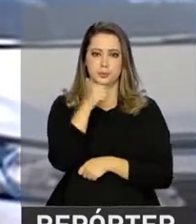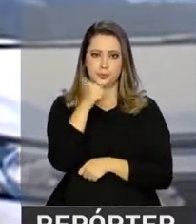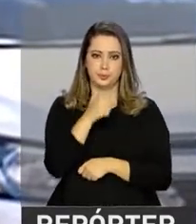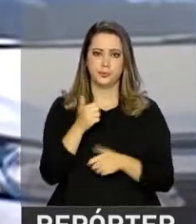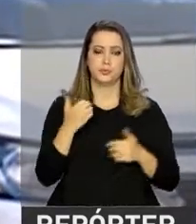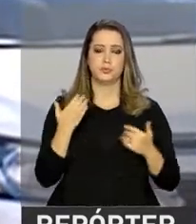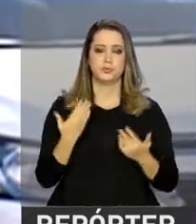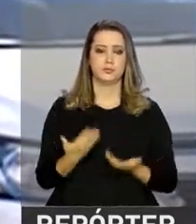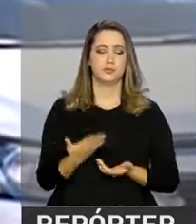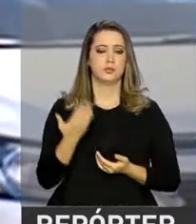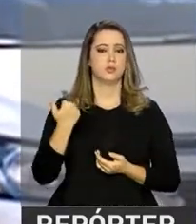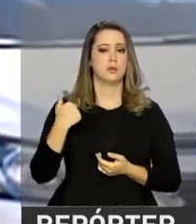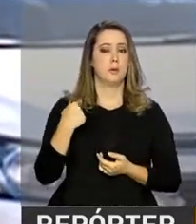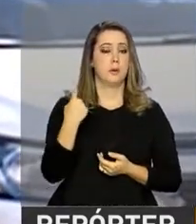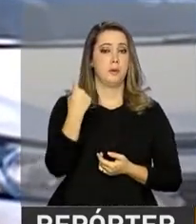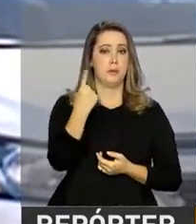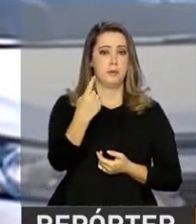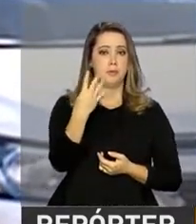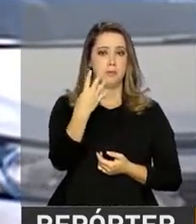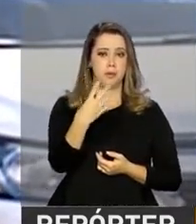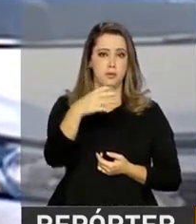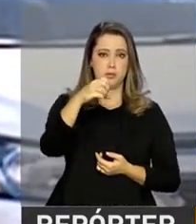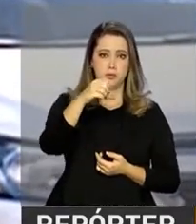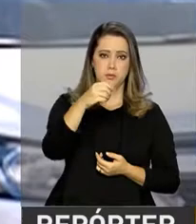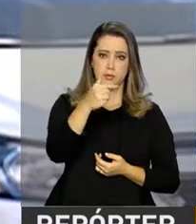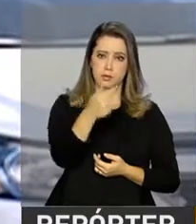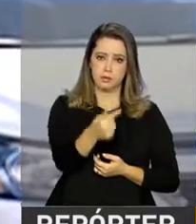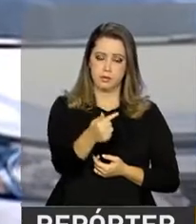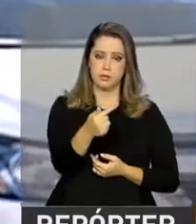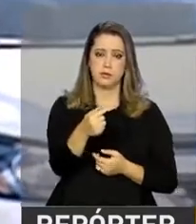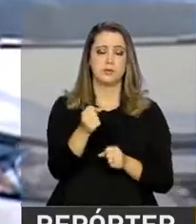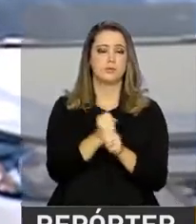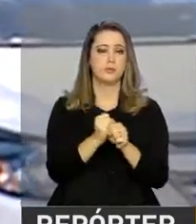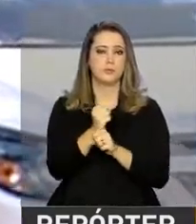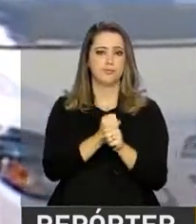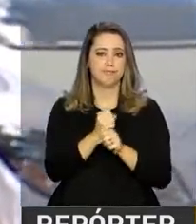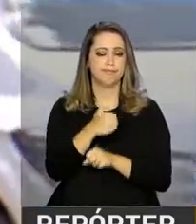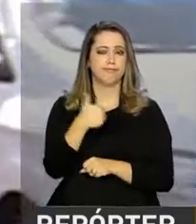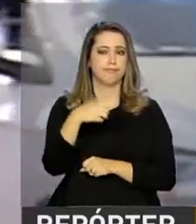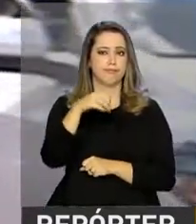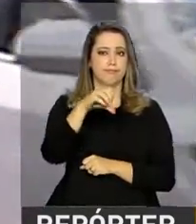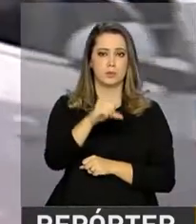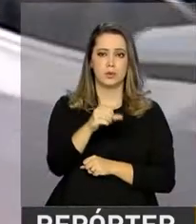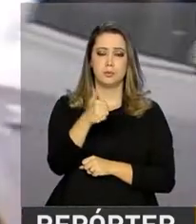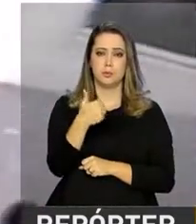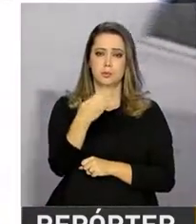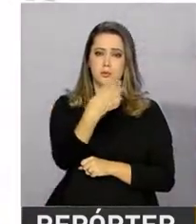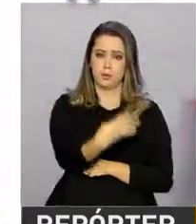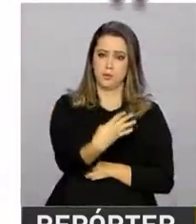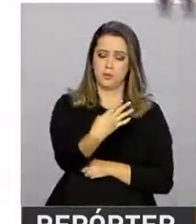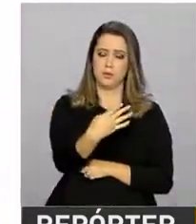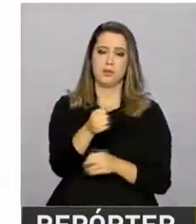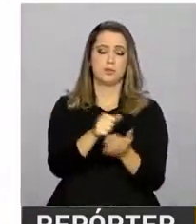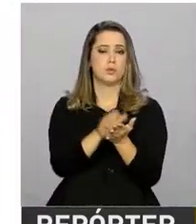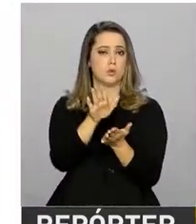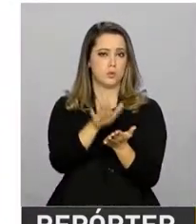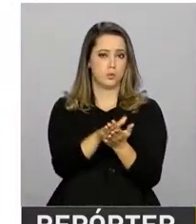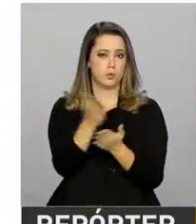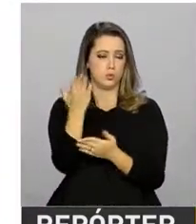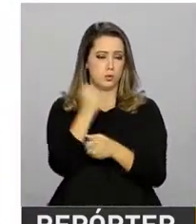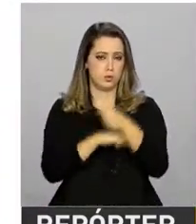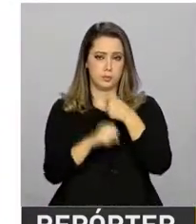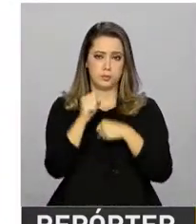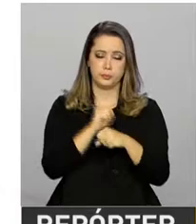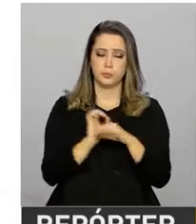foram 1497 este ano contra 1914 multas no ano passado